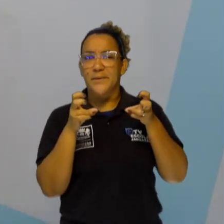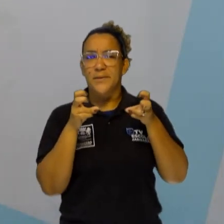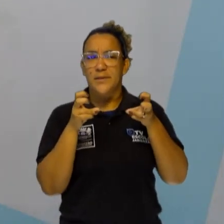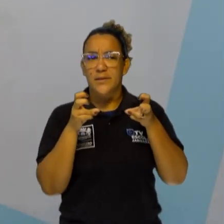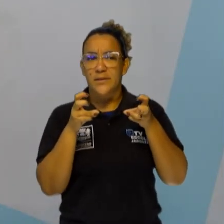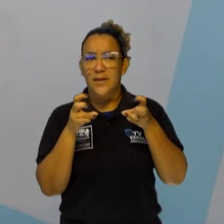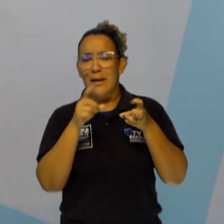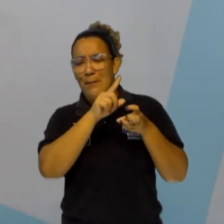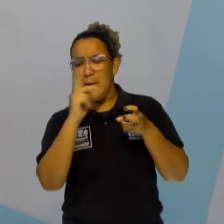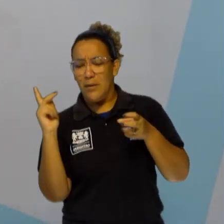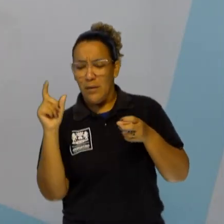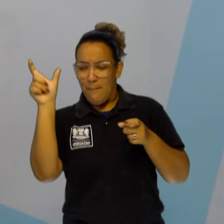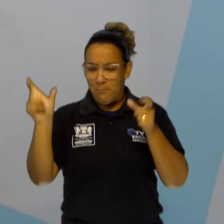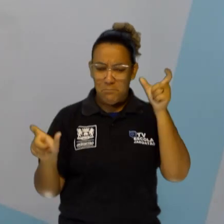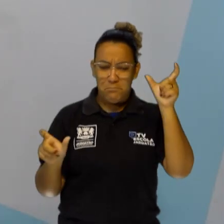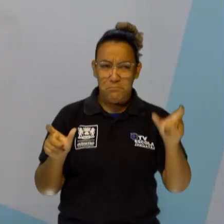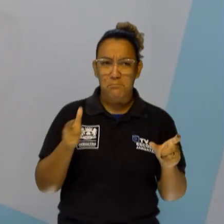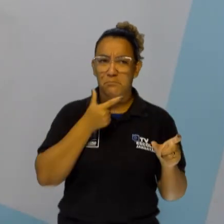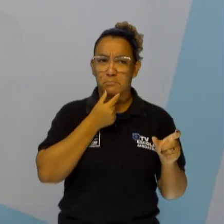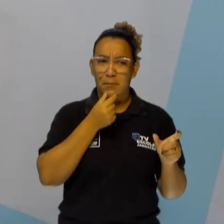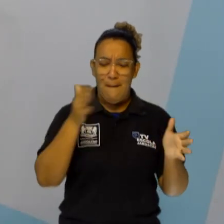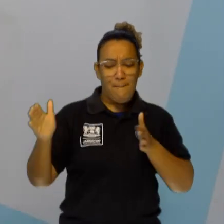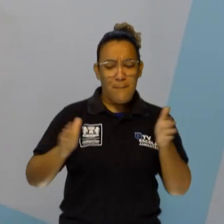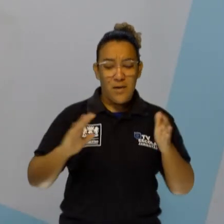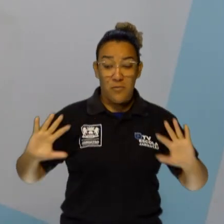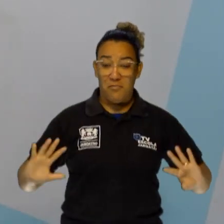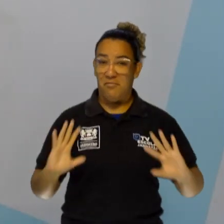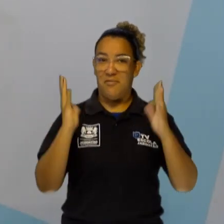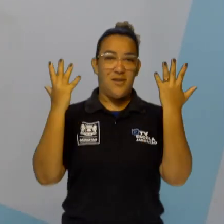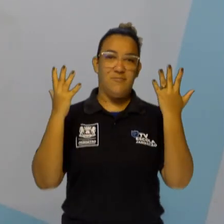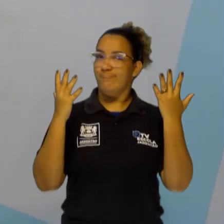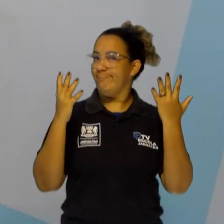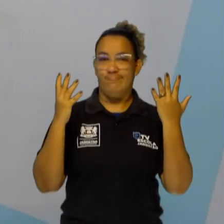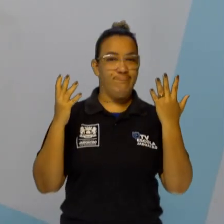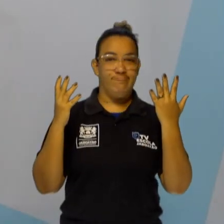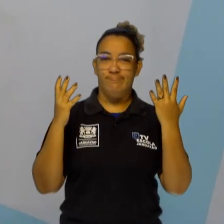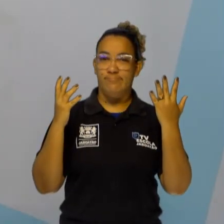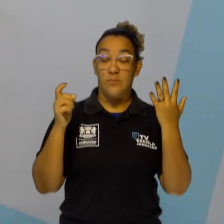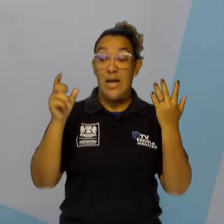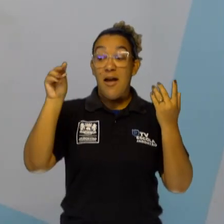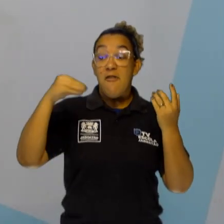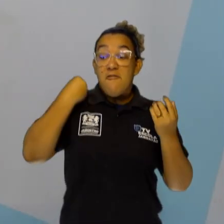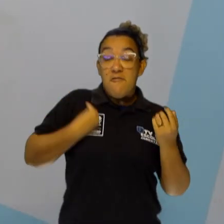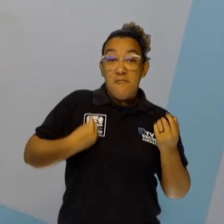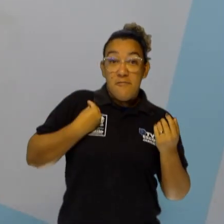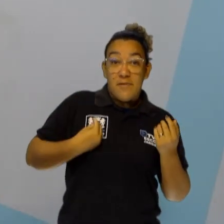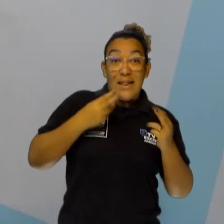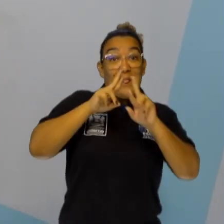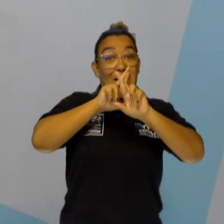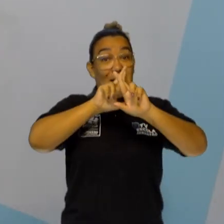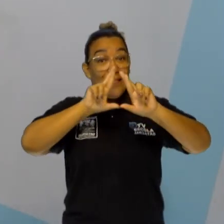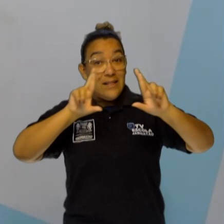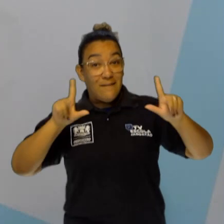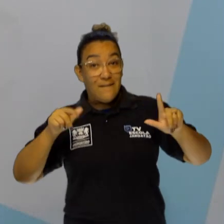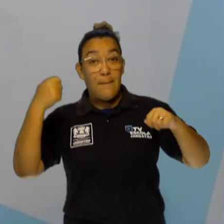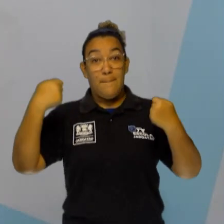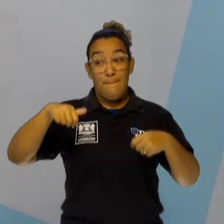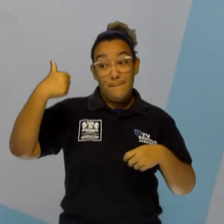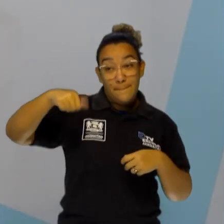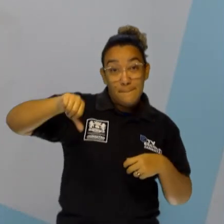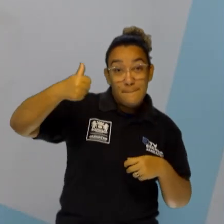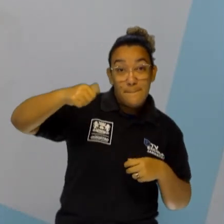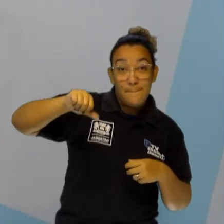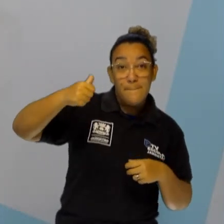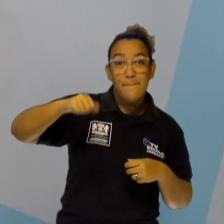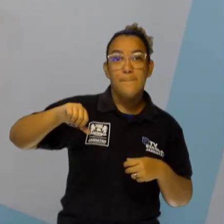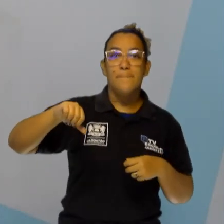exatamente, nos dois casos, de período festivo. A gente tem condições diferentes que precisam ser avaliadas com bastante cautela. Então, esse